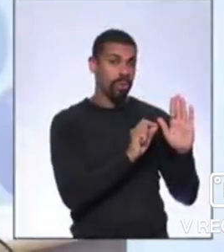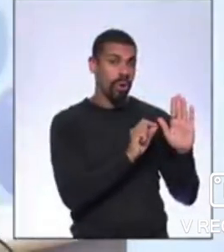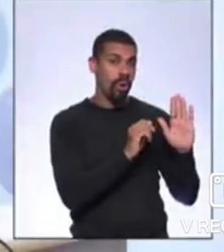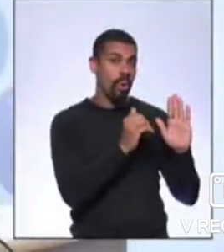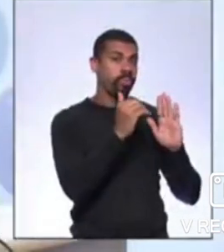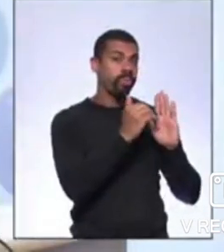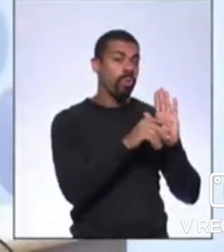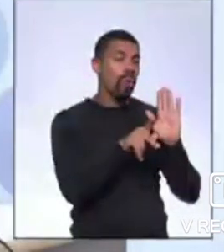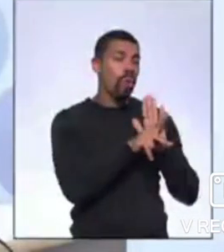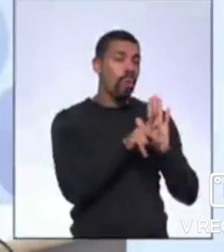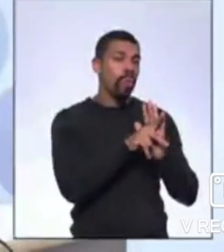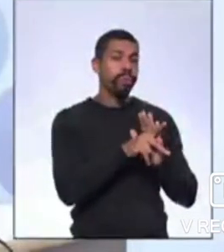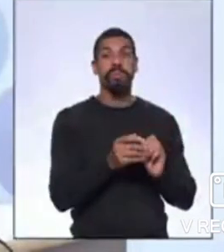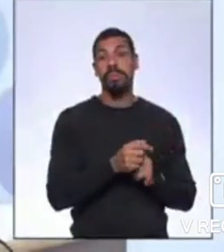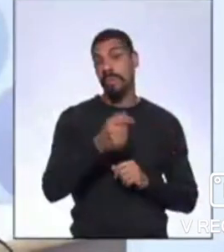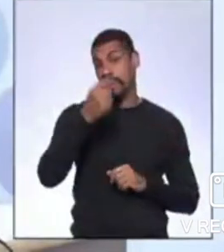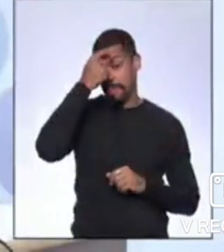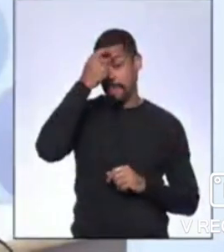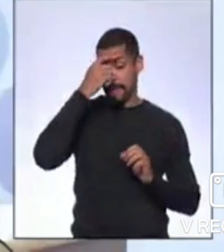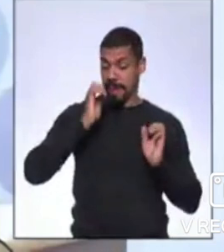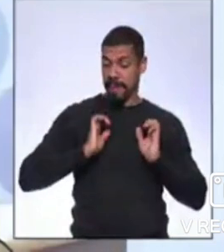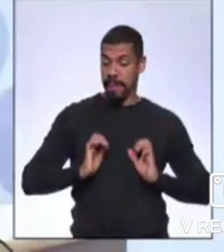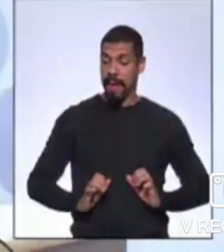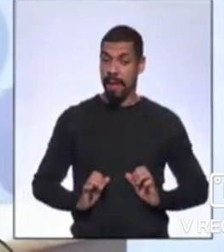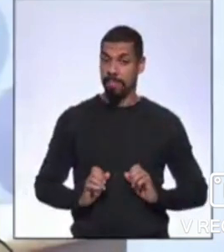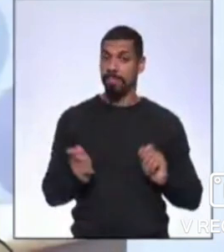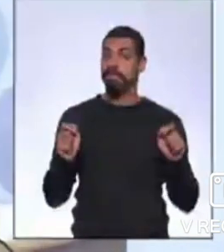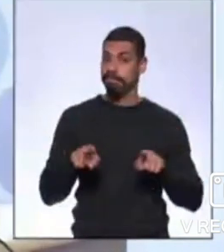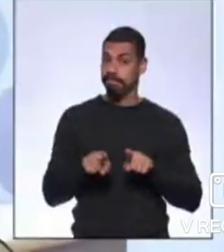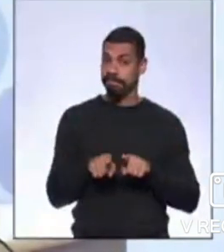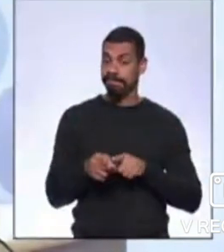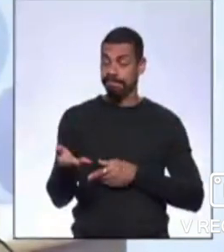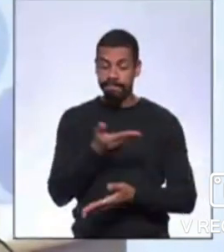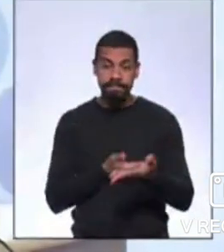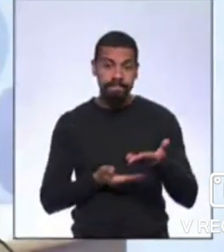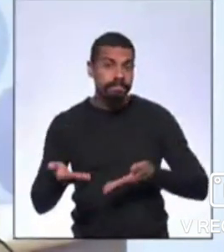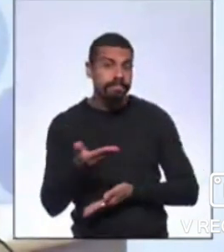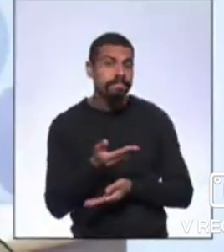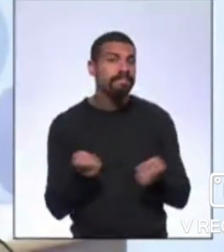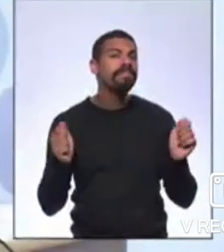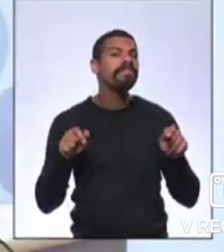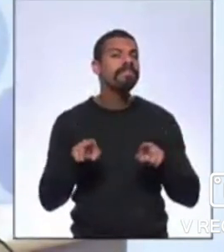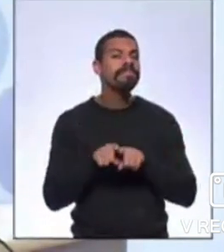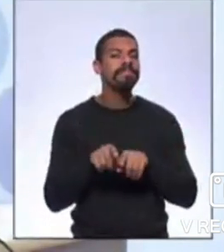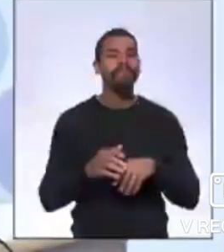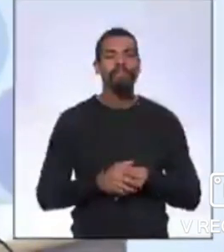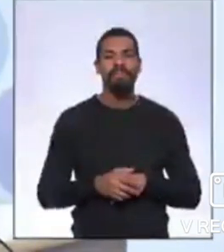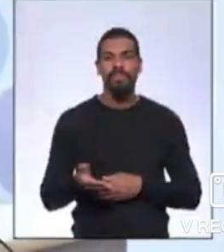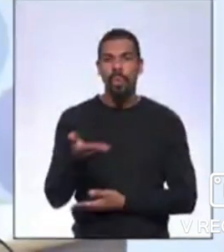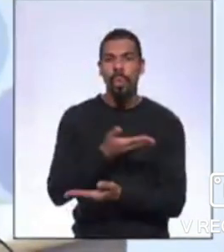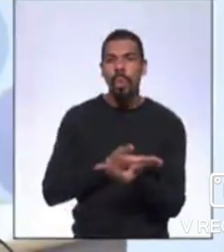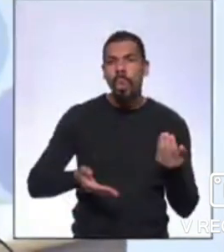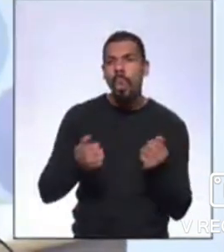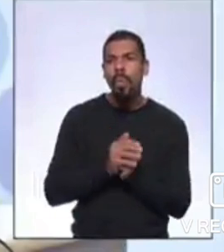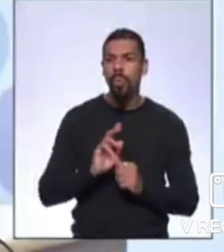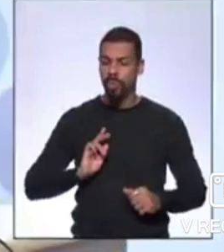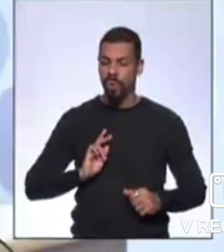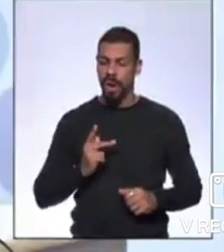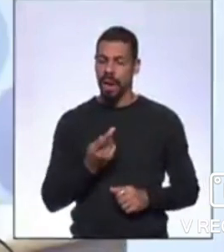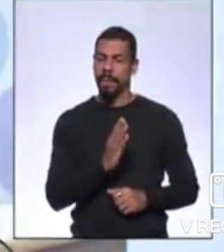e também moral e ético, que vai garantir ali uma boa condição entre os